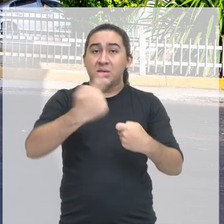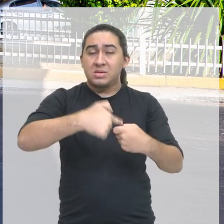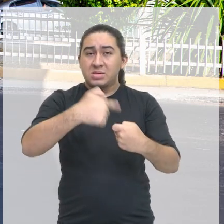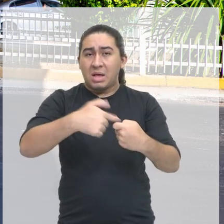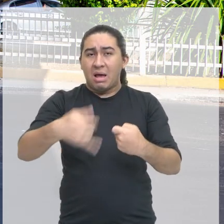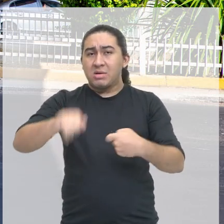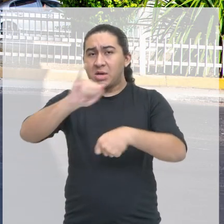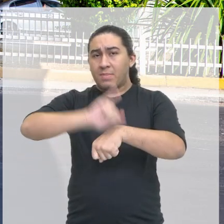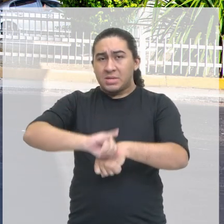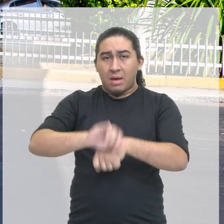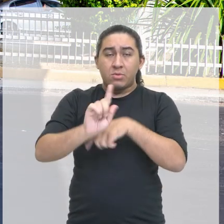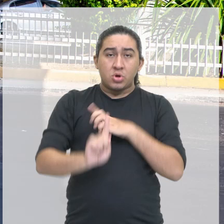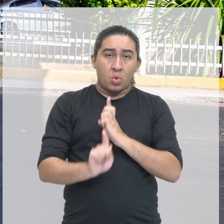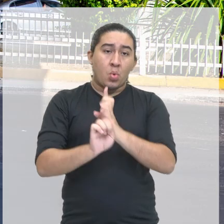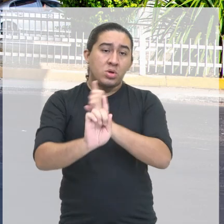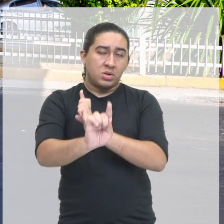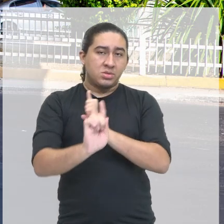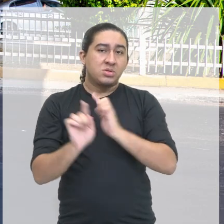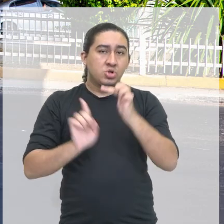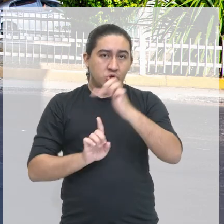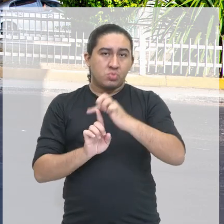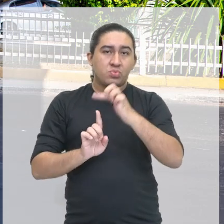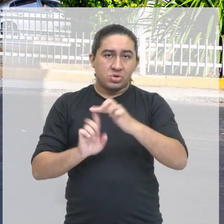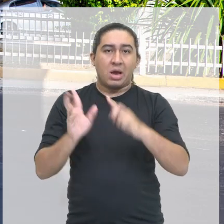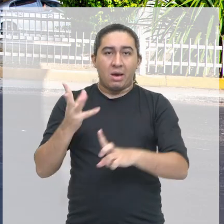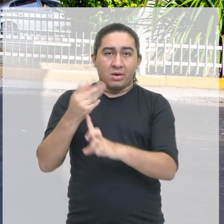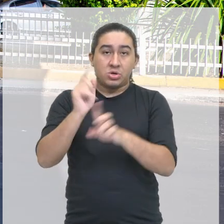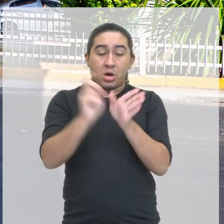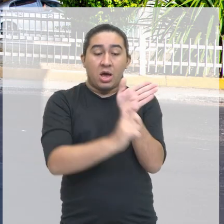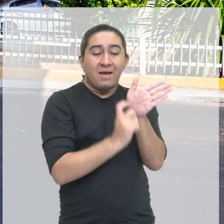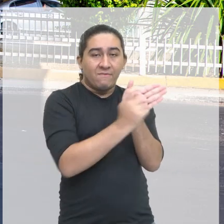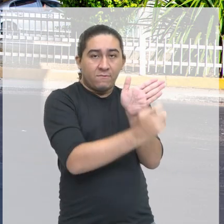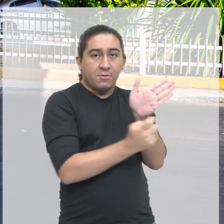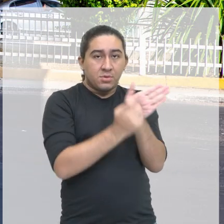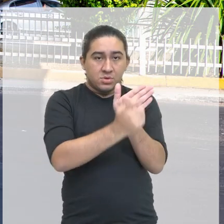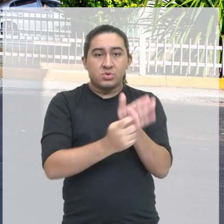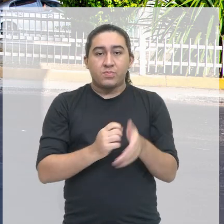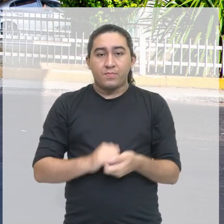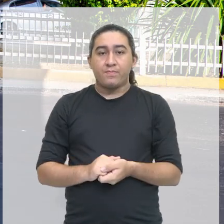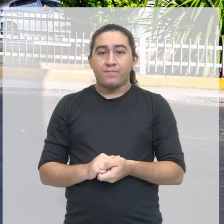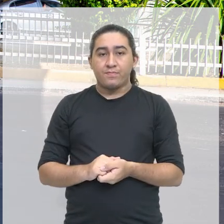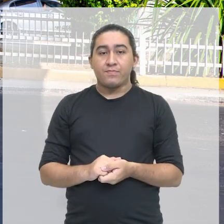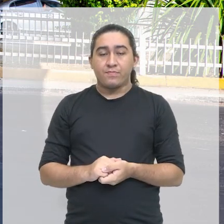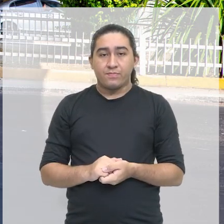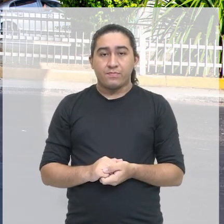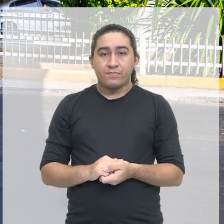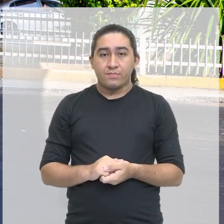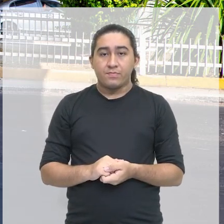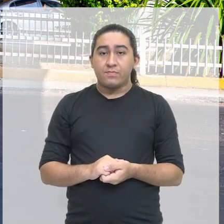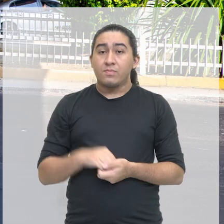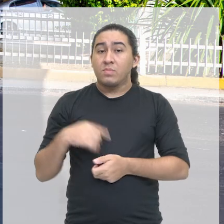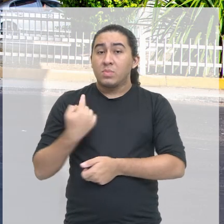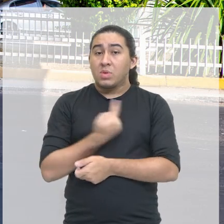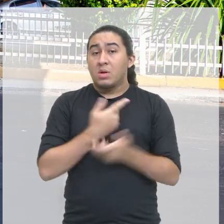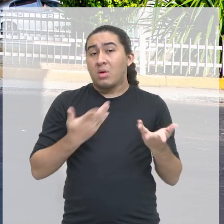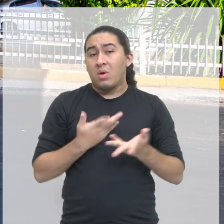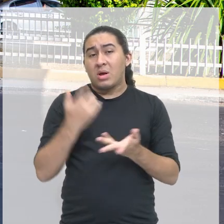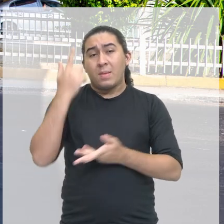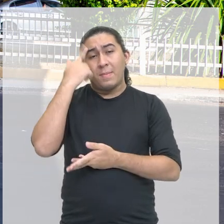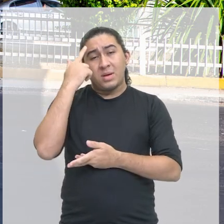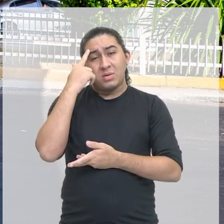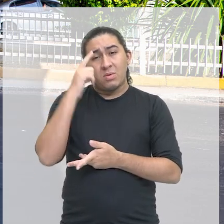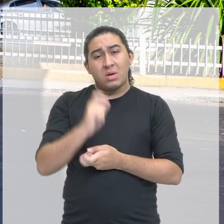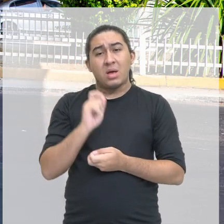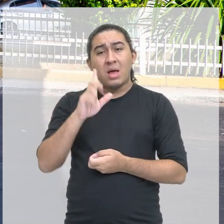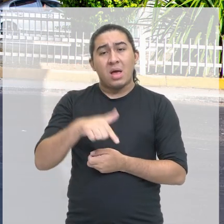encontrar esse tipo de arte aqui, que é o grafismo. Então, a gente vai falar agora um pouquinho lá da arte povera,